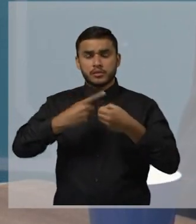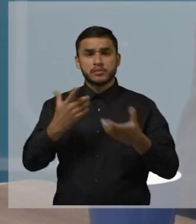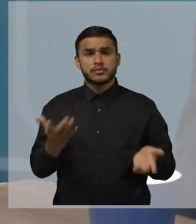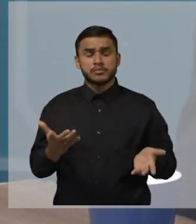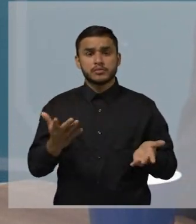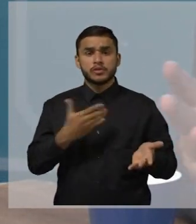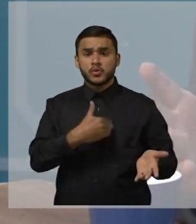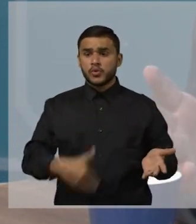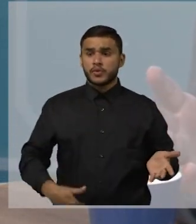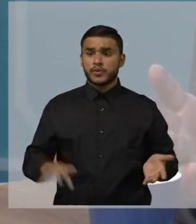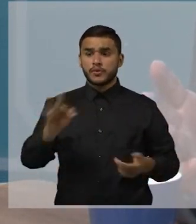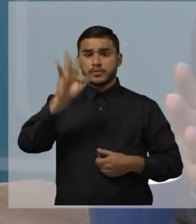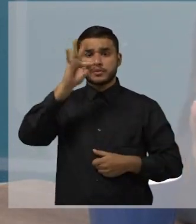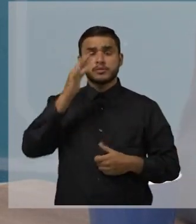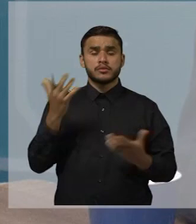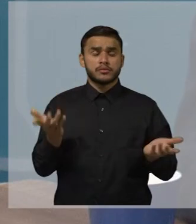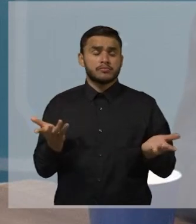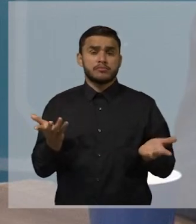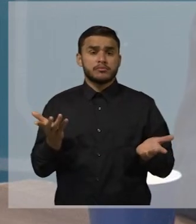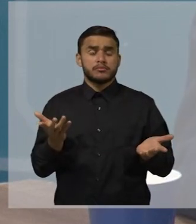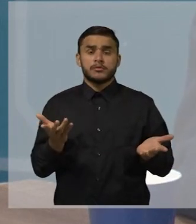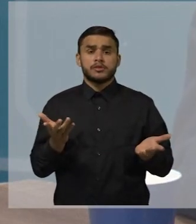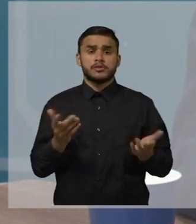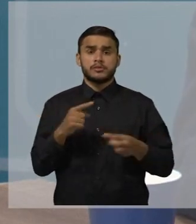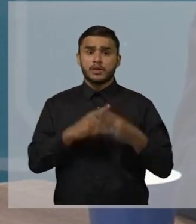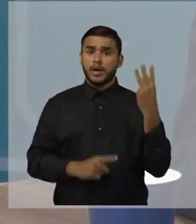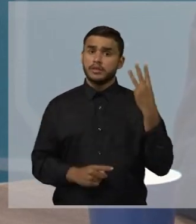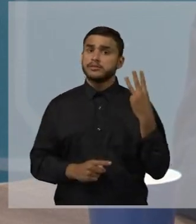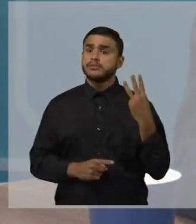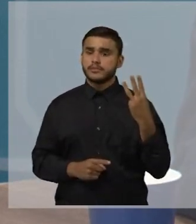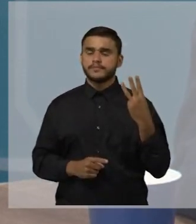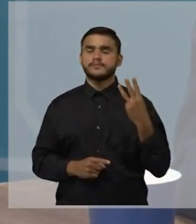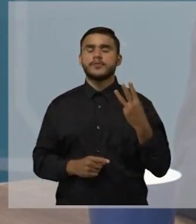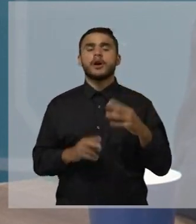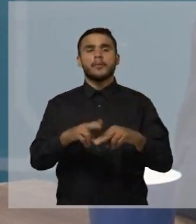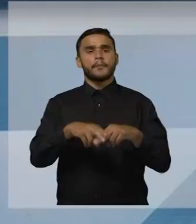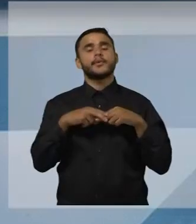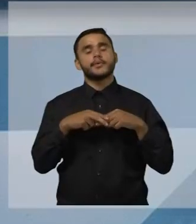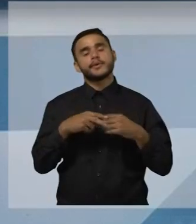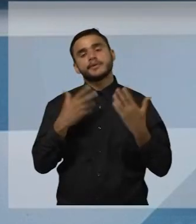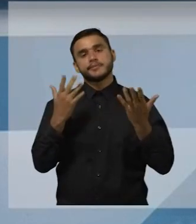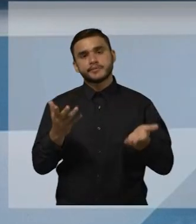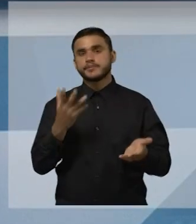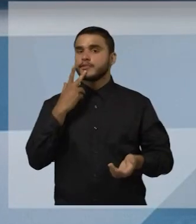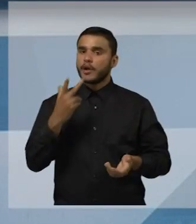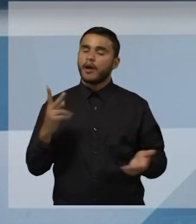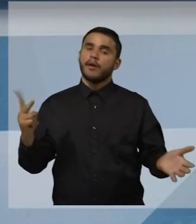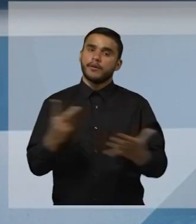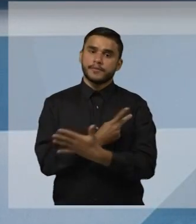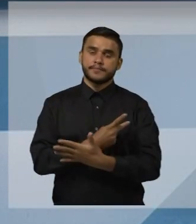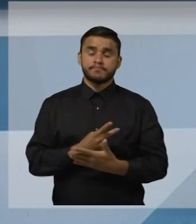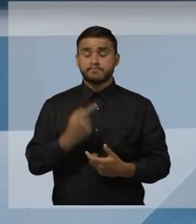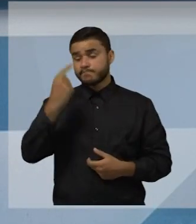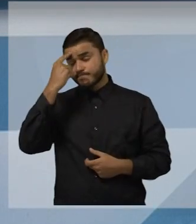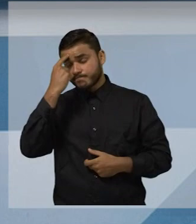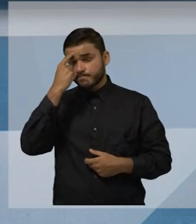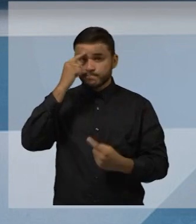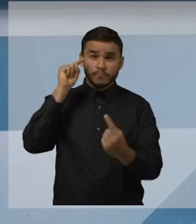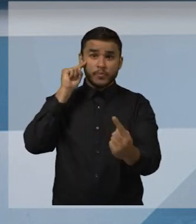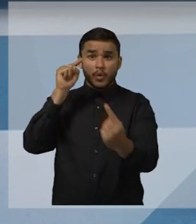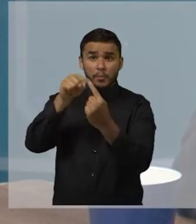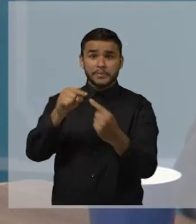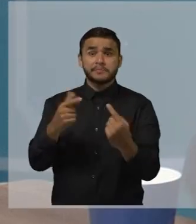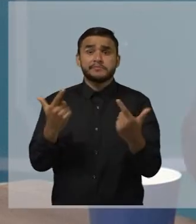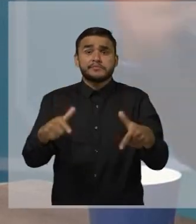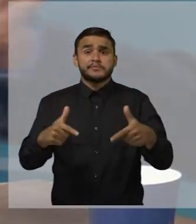federativo. O que é que acontece? Se institui aí de uma maneira absolutamente irracional o